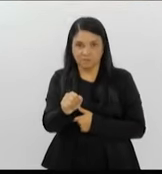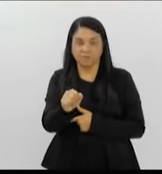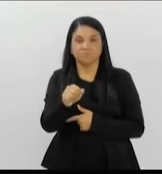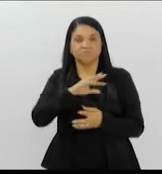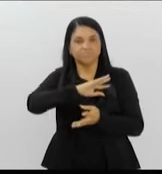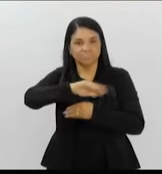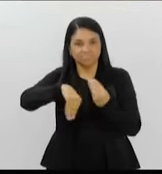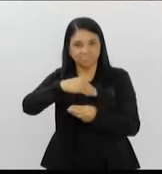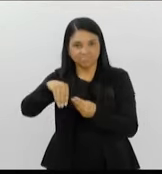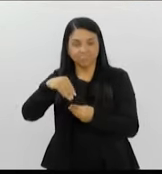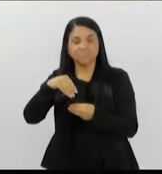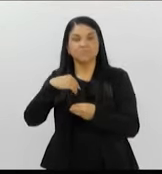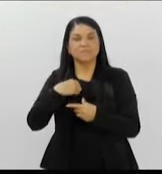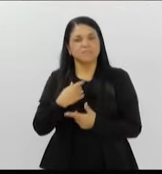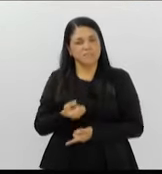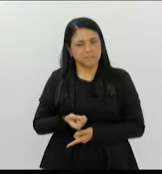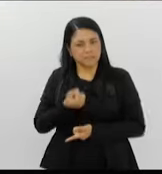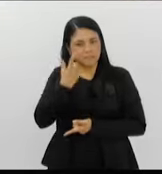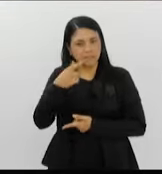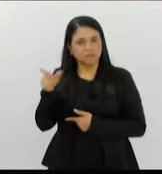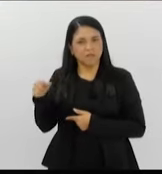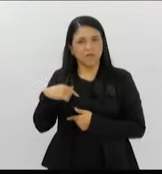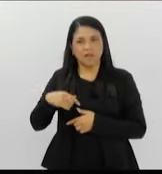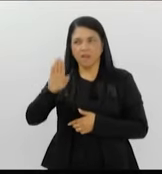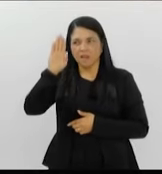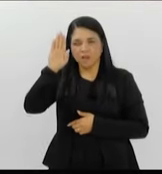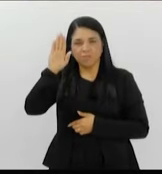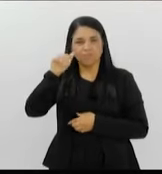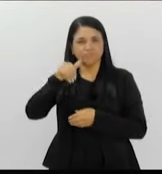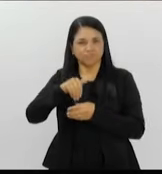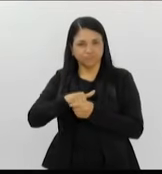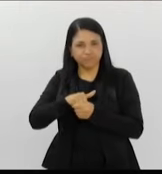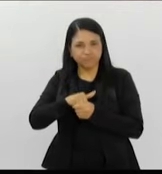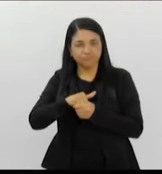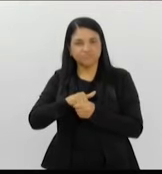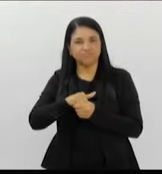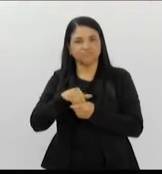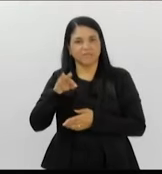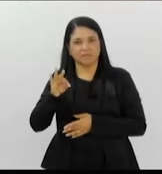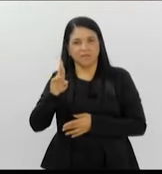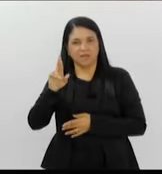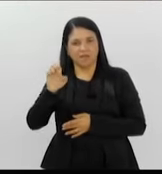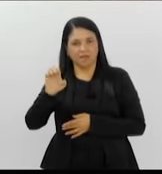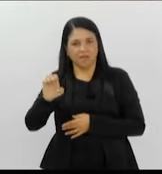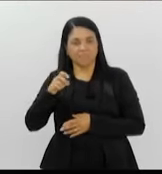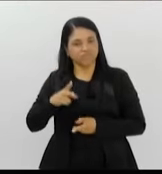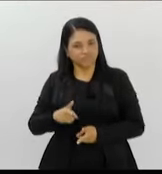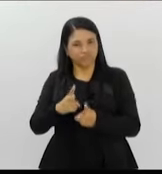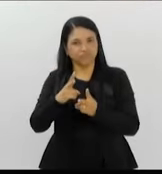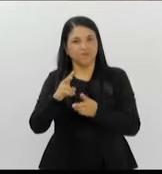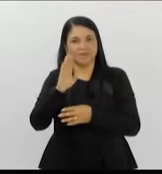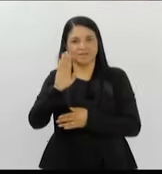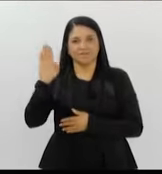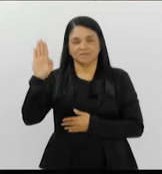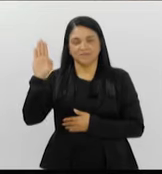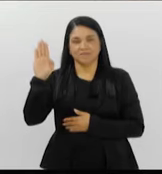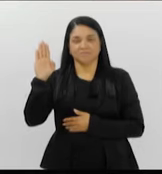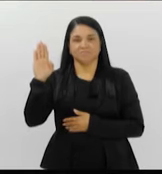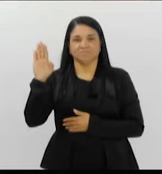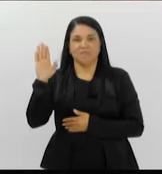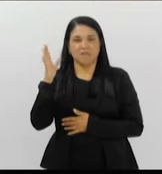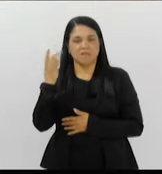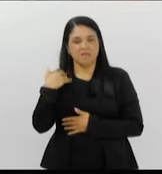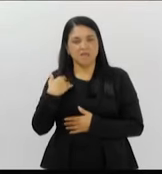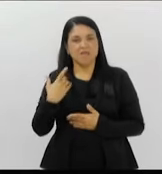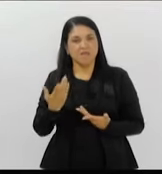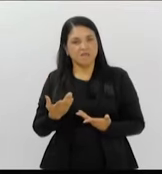o lamentável é que a Justiça Eleitoral permita que ele continue com a candidatura dele. O lamentável é